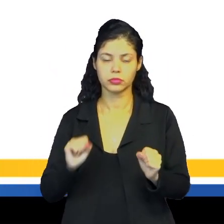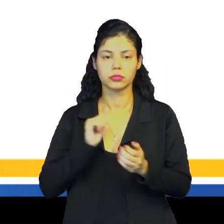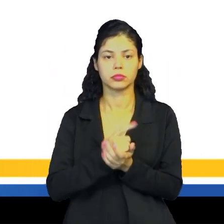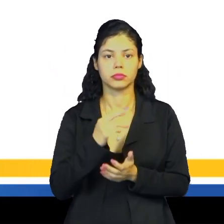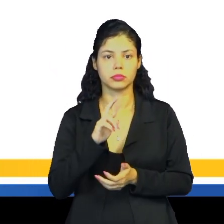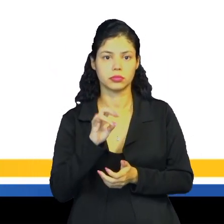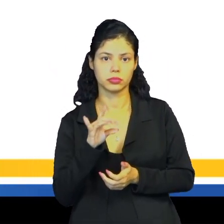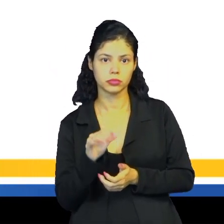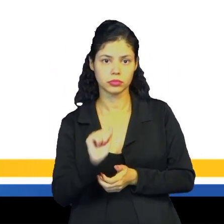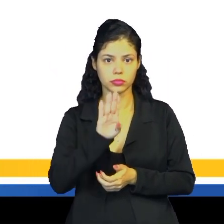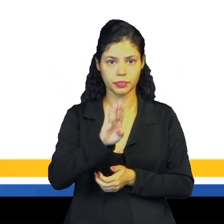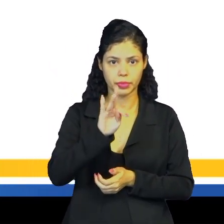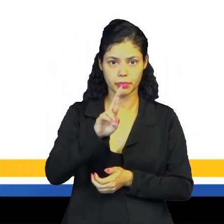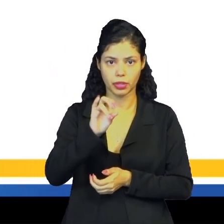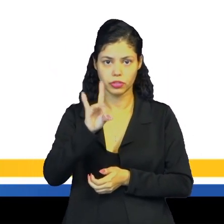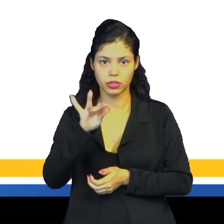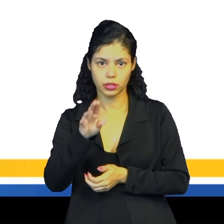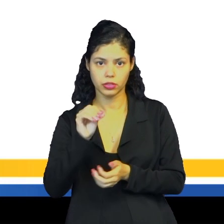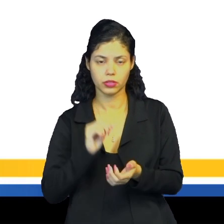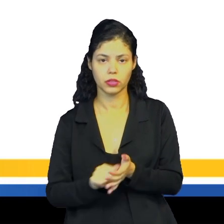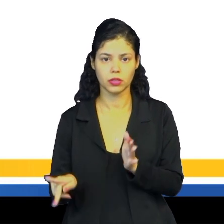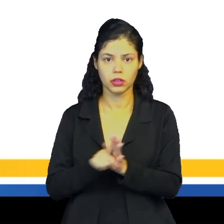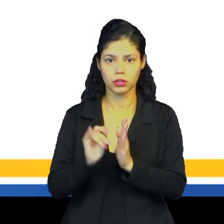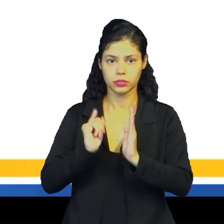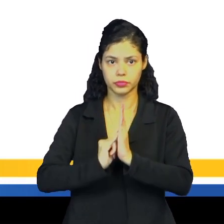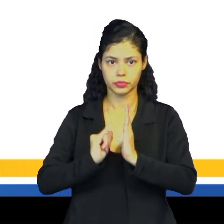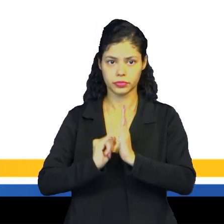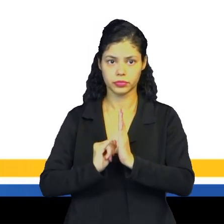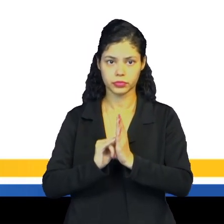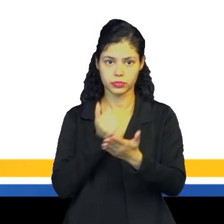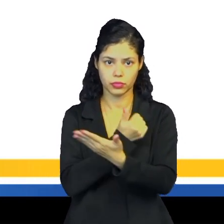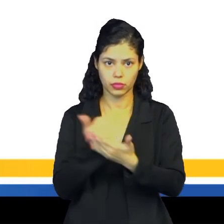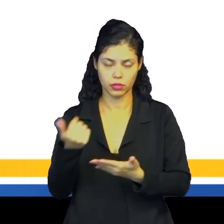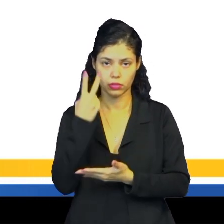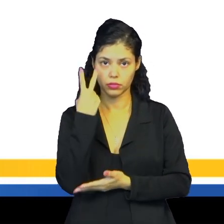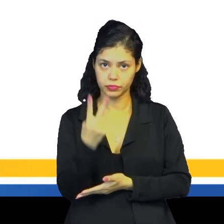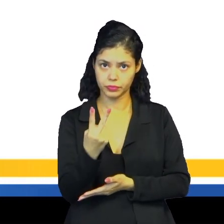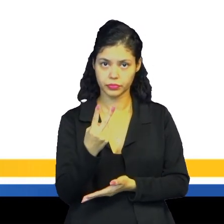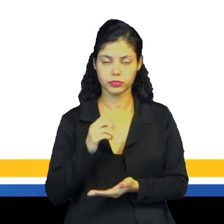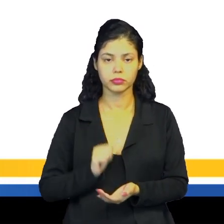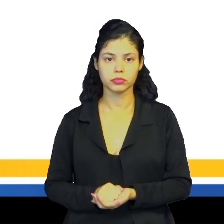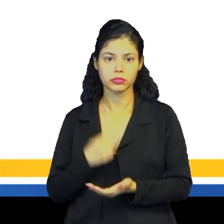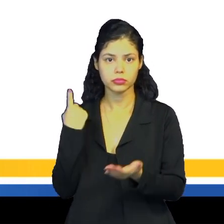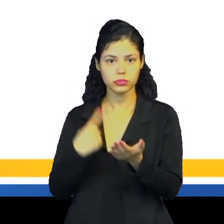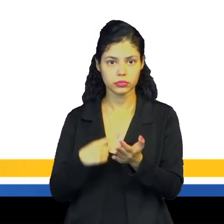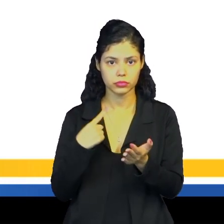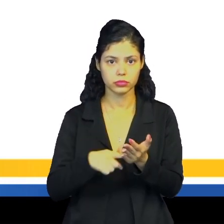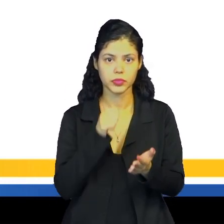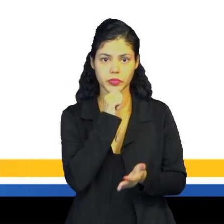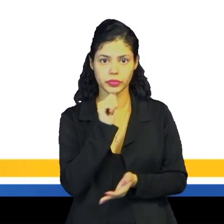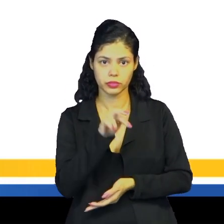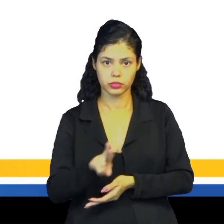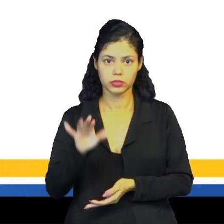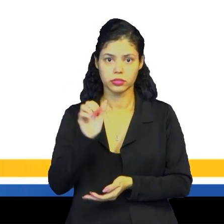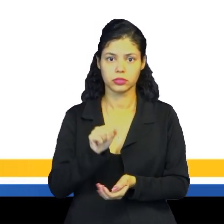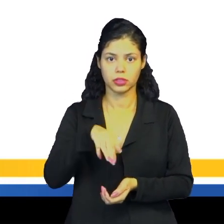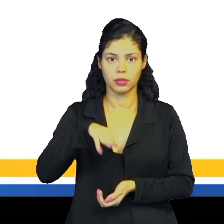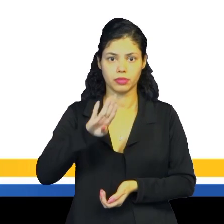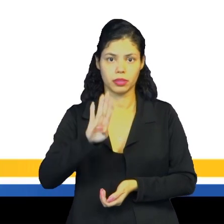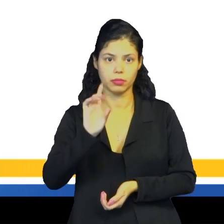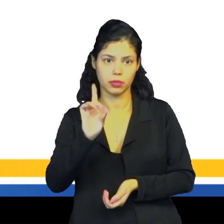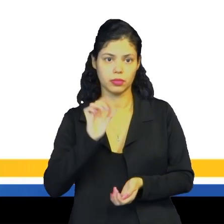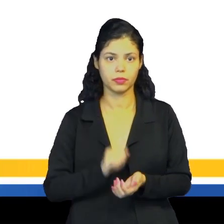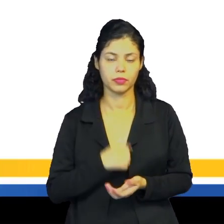era o bipartidarismo, instituído pelo Ato Institucional 2, né, o AI-2, que considerou apenas a Arena e MDB